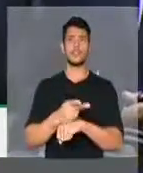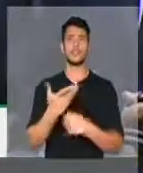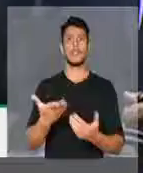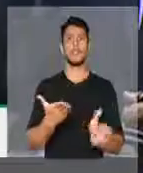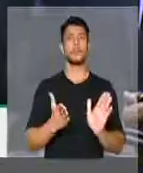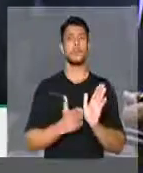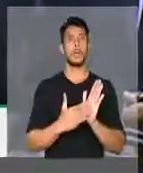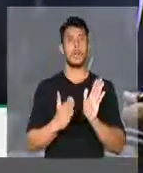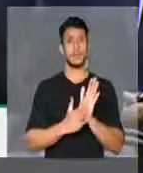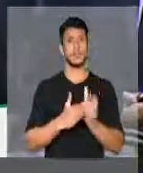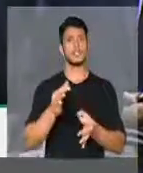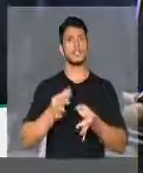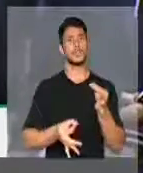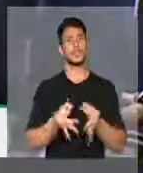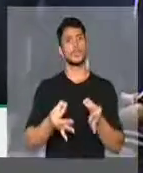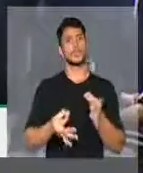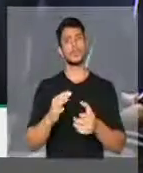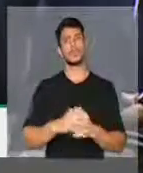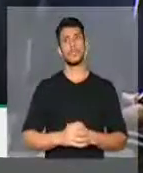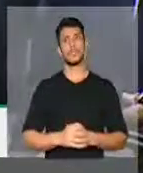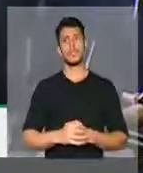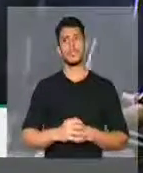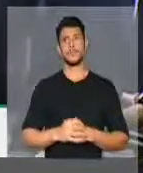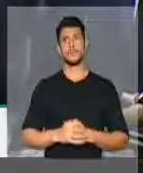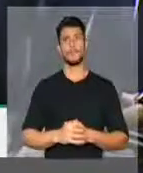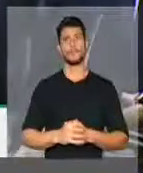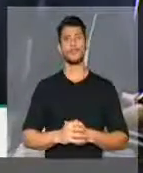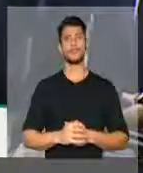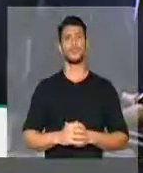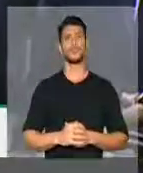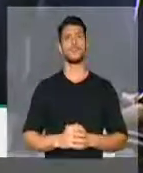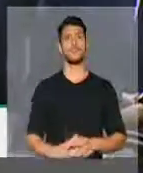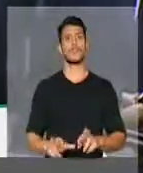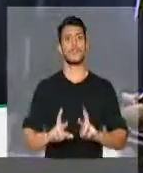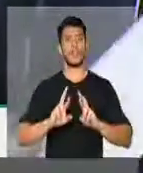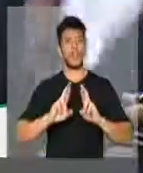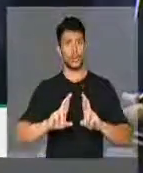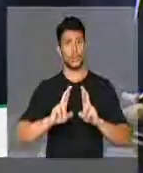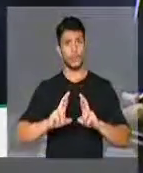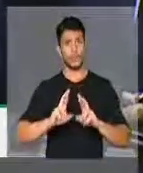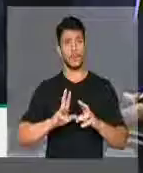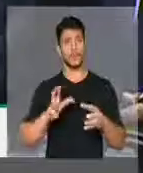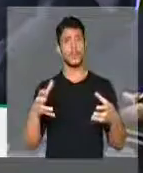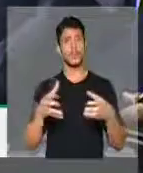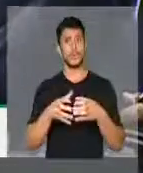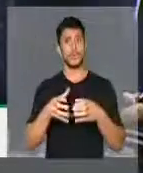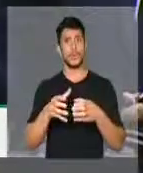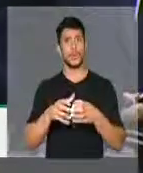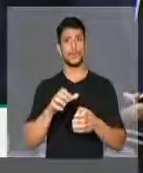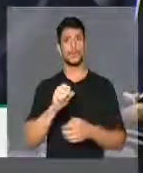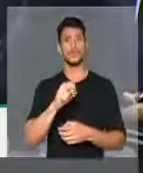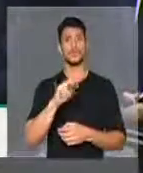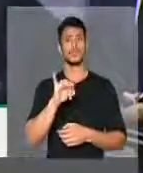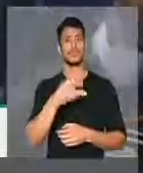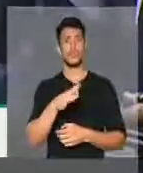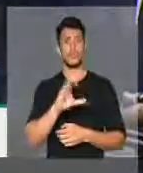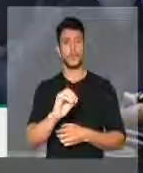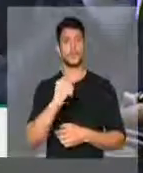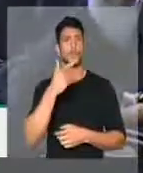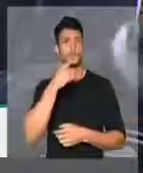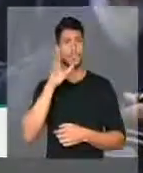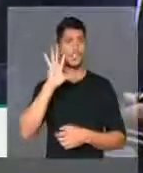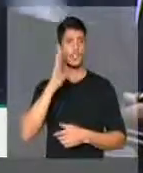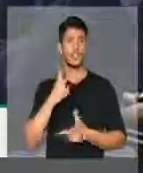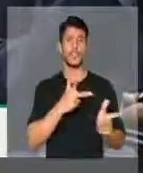viva a Justiça, que o Pleno do Supremo consolide essa decisão a favor dos serviços